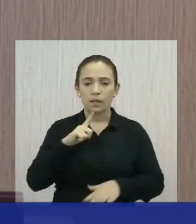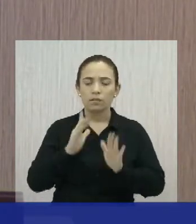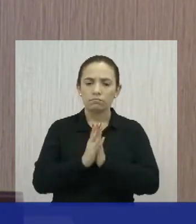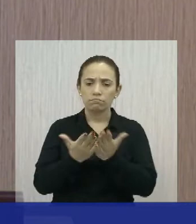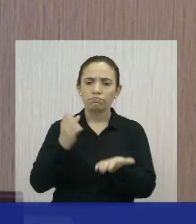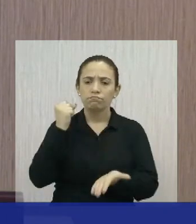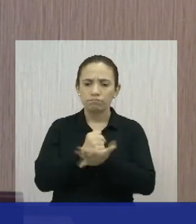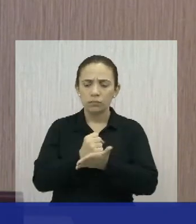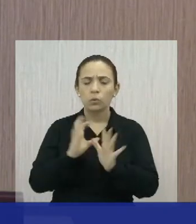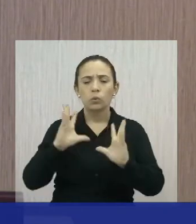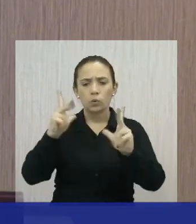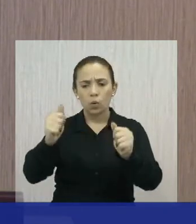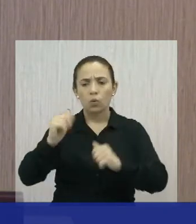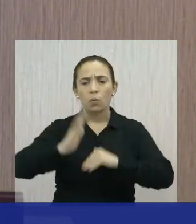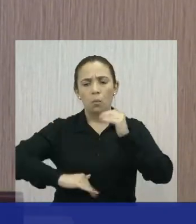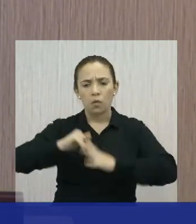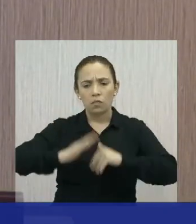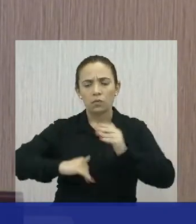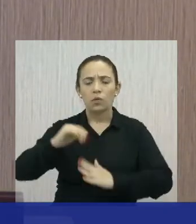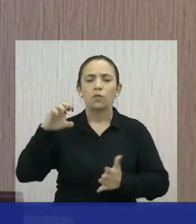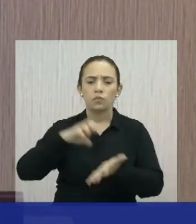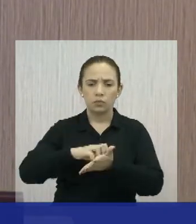de todos os nossos profissionais,